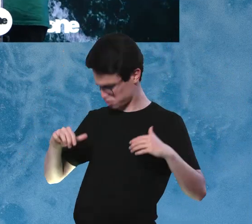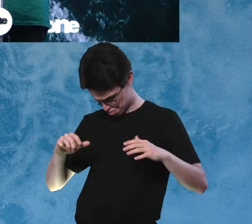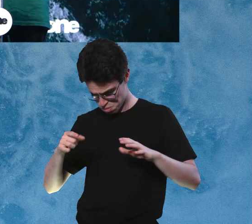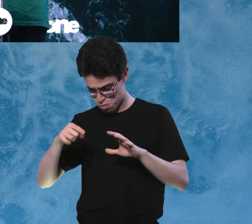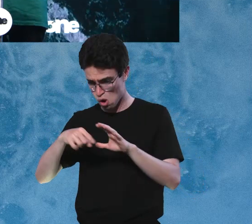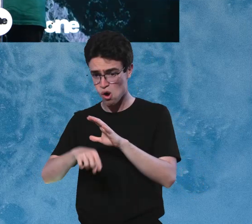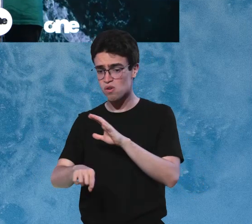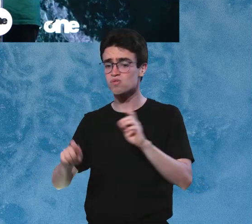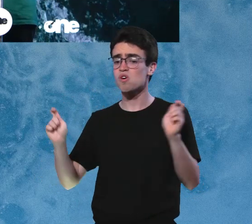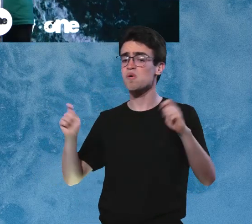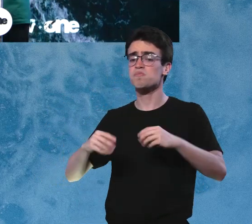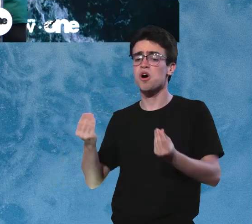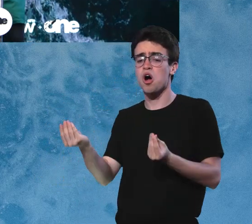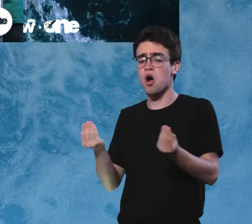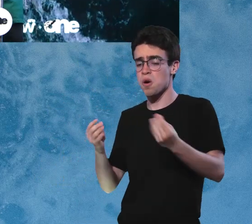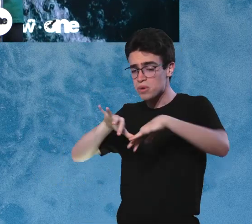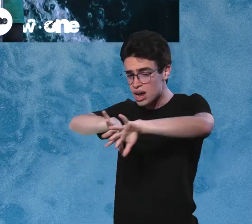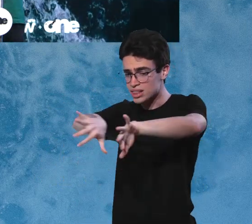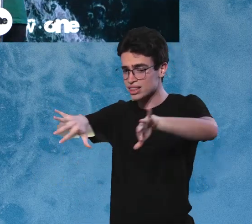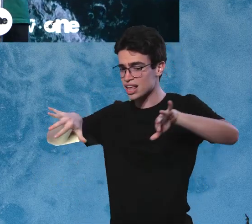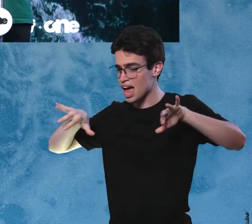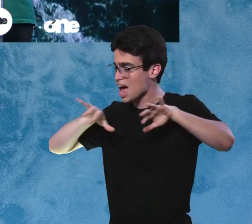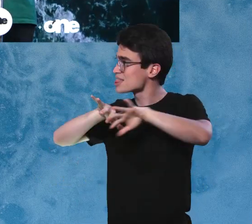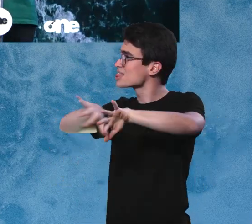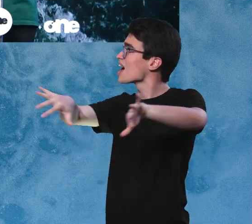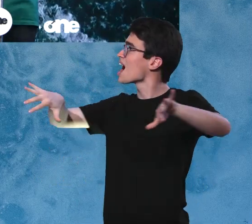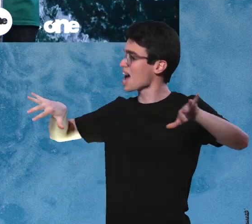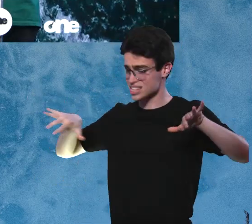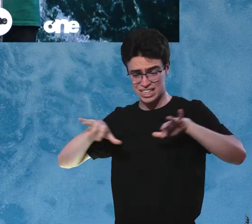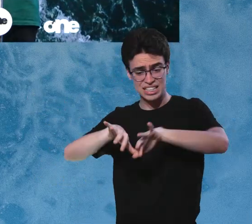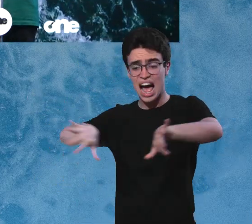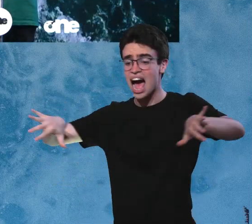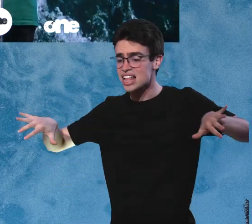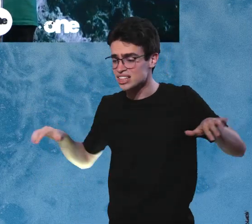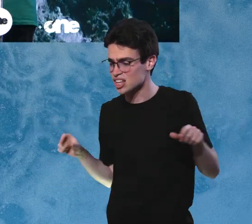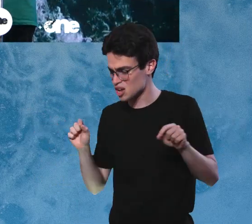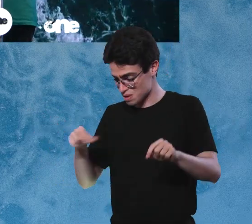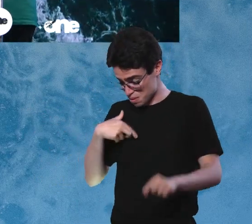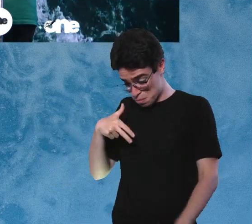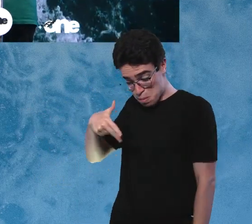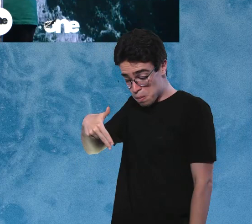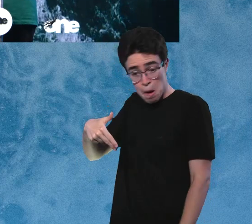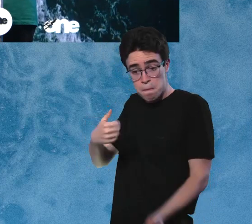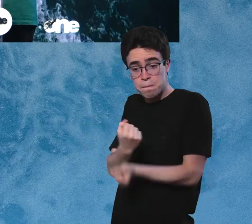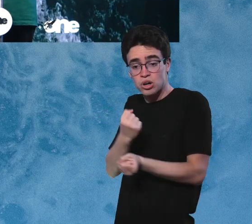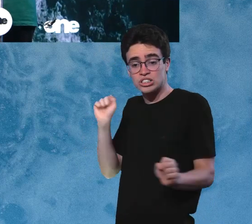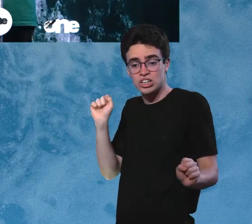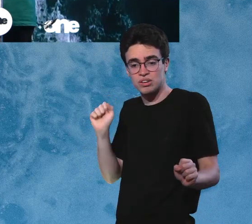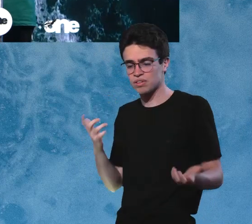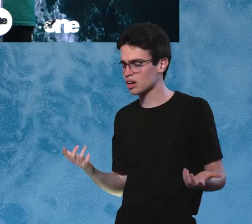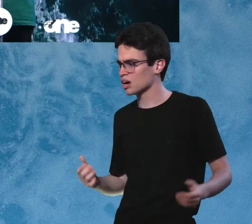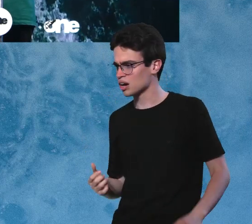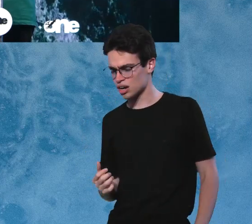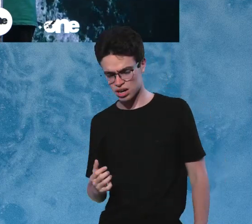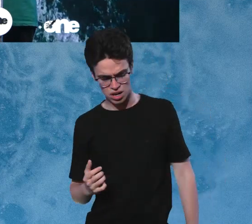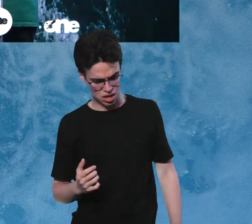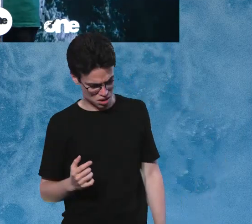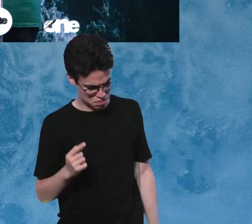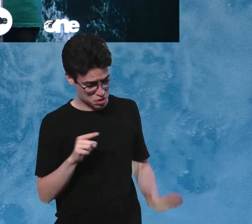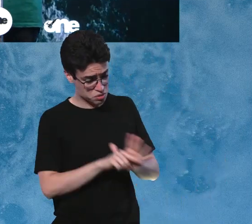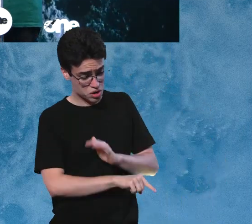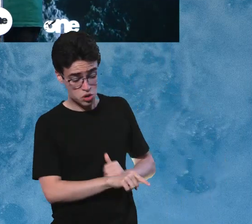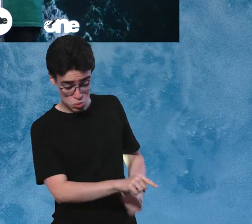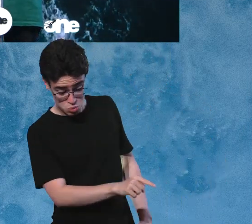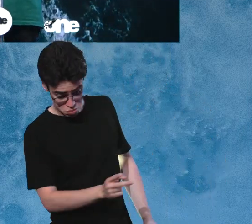que só podia se atravessar a nado. Era um rio que não se podia atravessar andando. Ele me perguntou: filho do homem, você vê